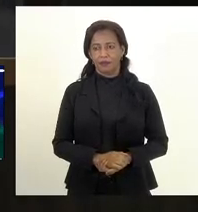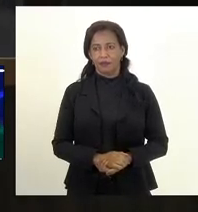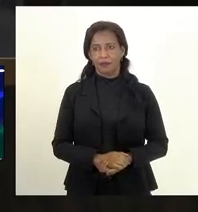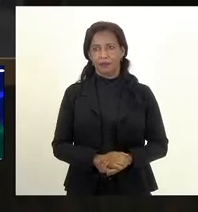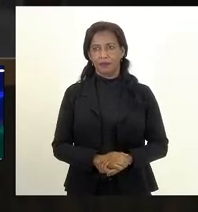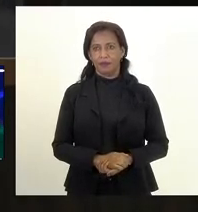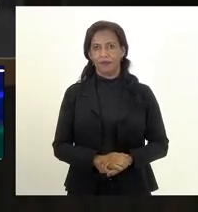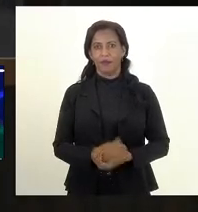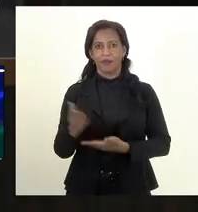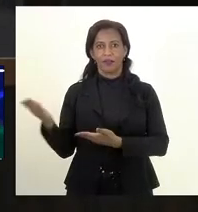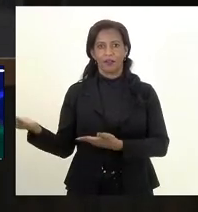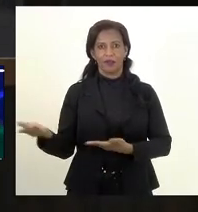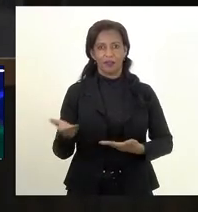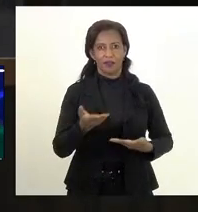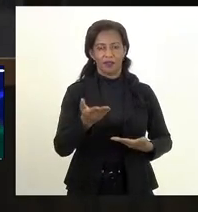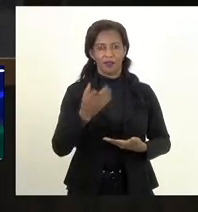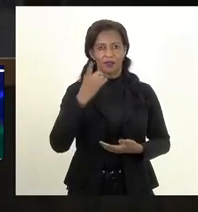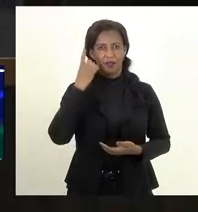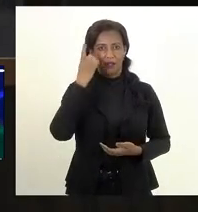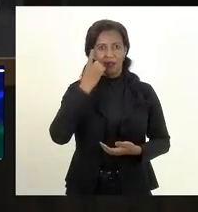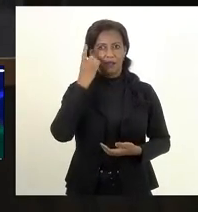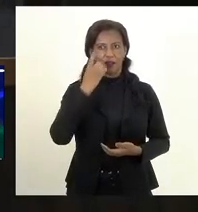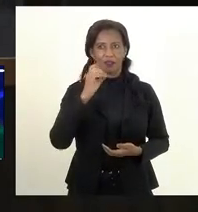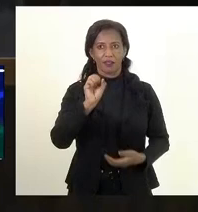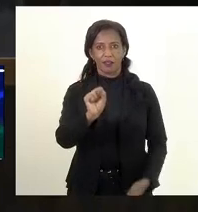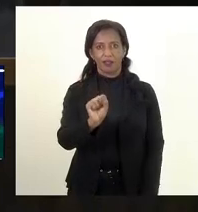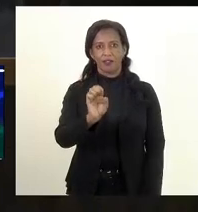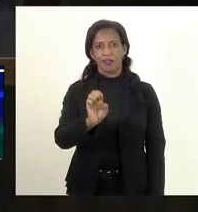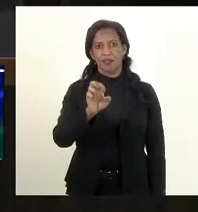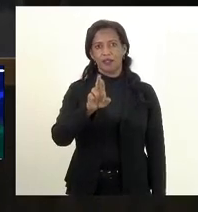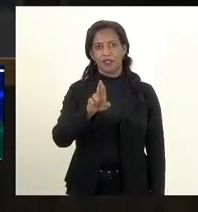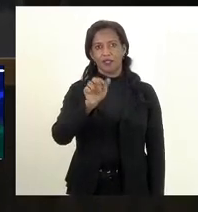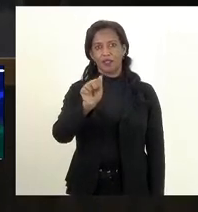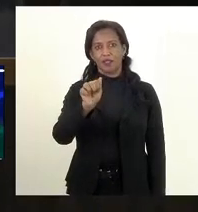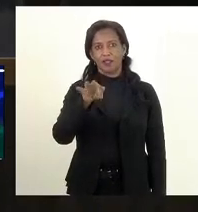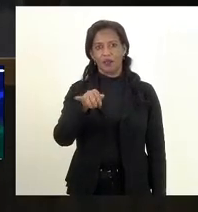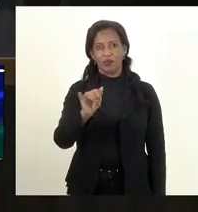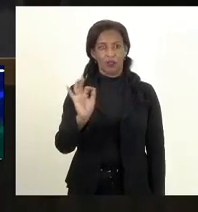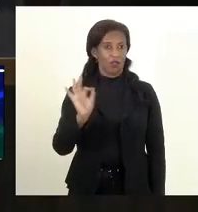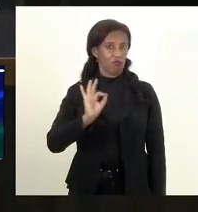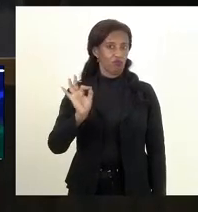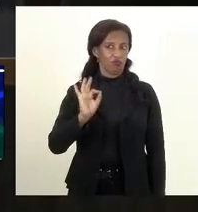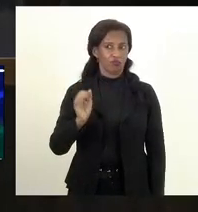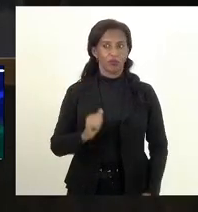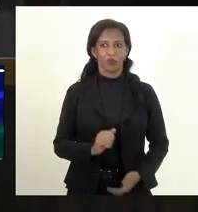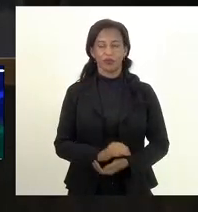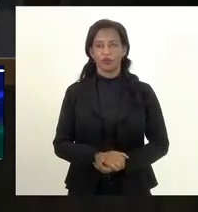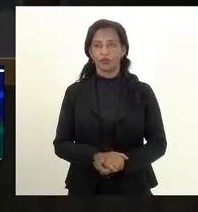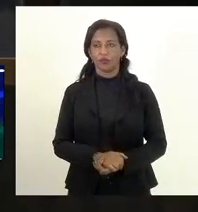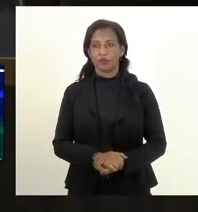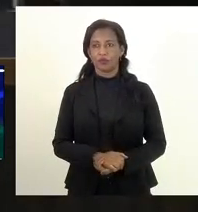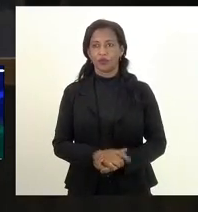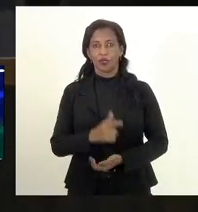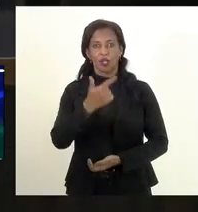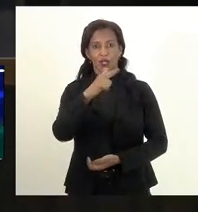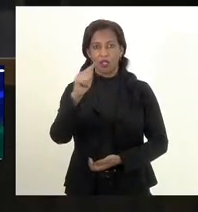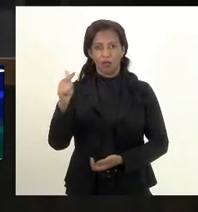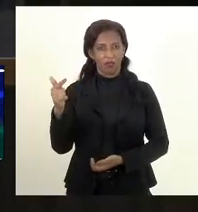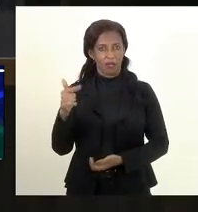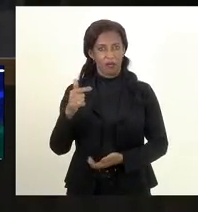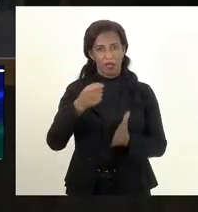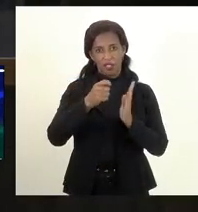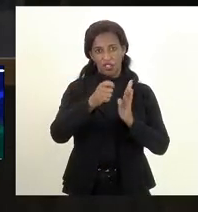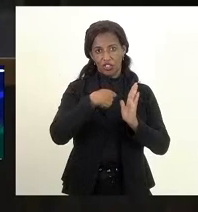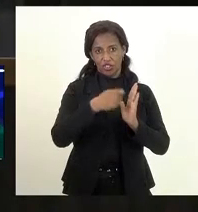o próximo orador inscrito é o Nobre Deputado Flávio serafini não se fazendo presente e não havendo mais oradores